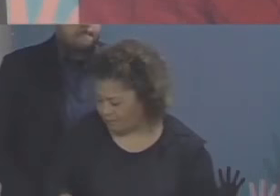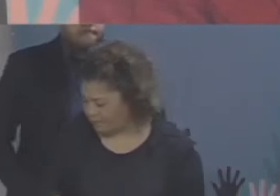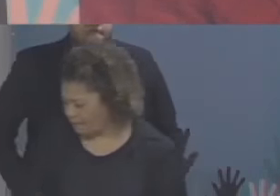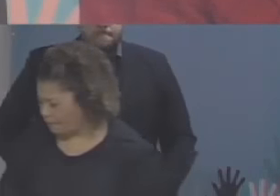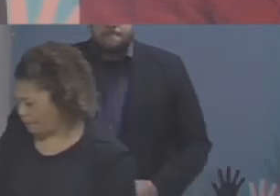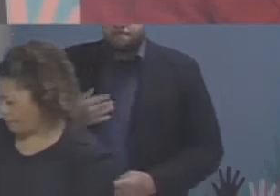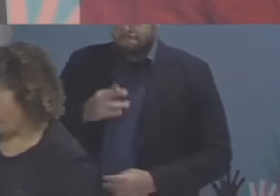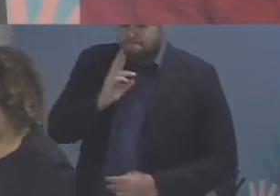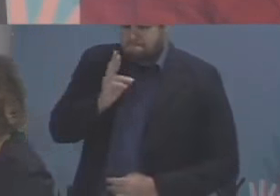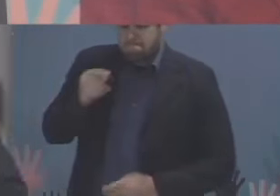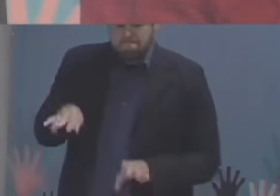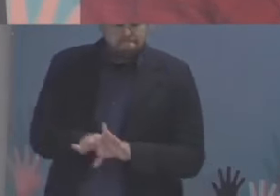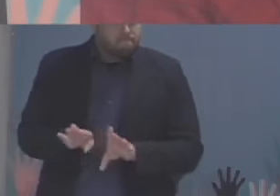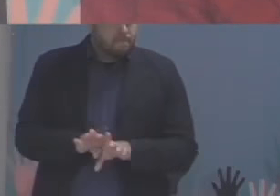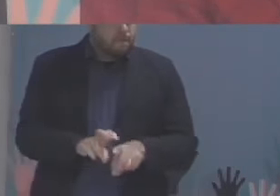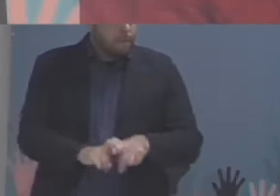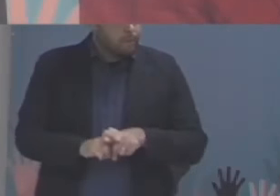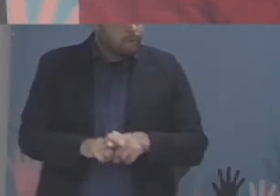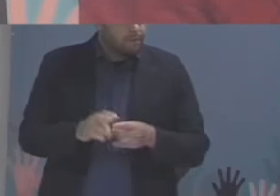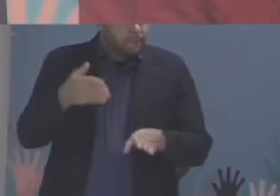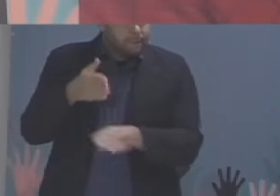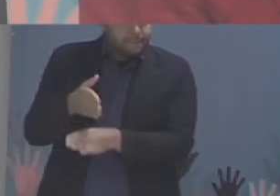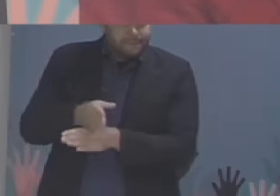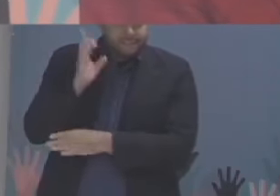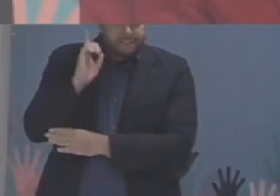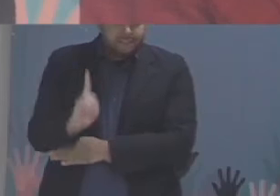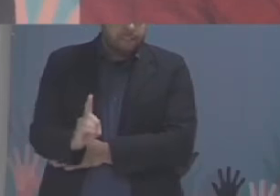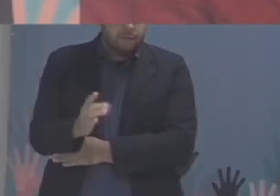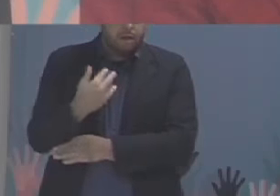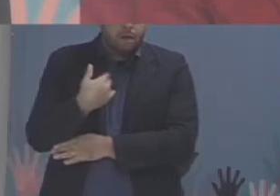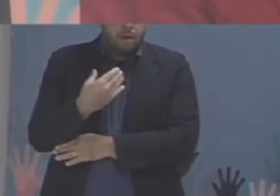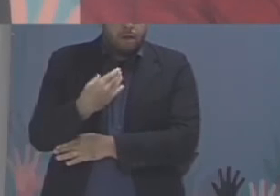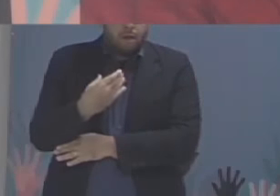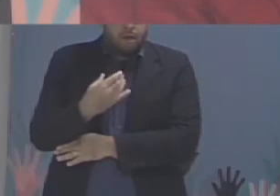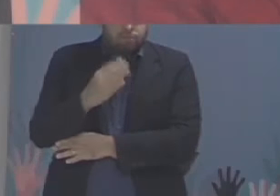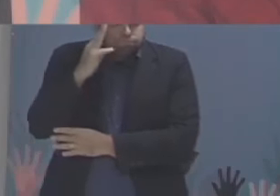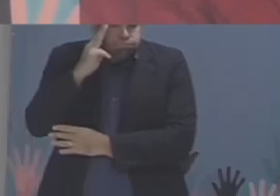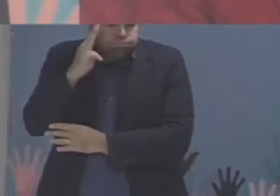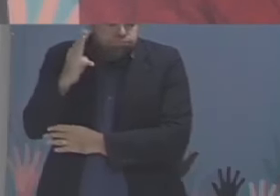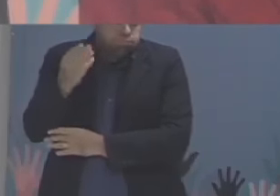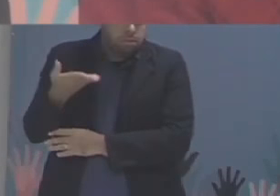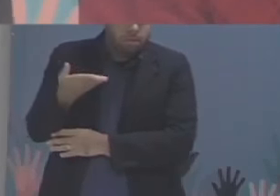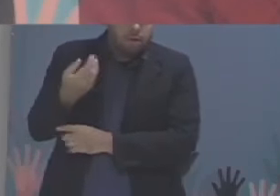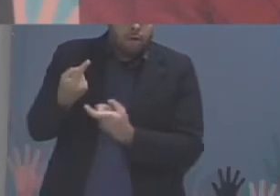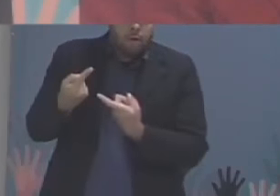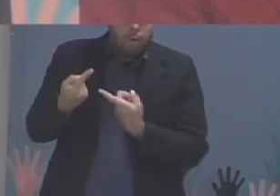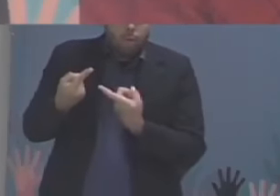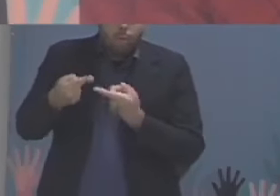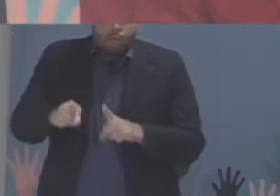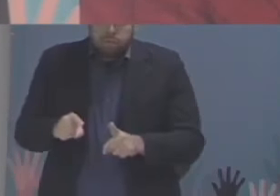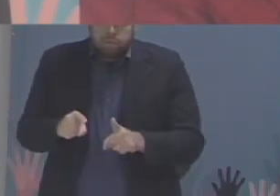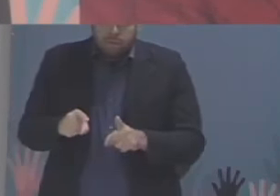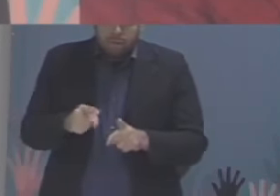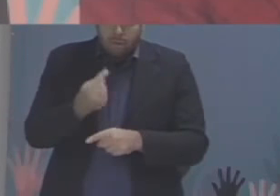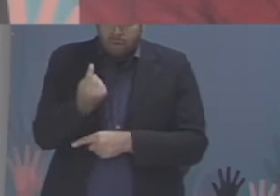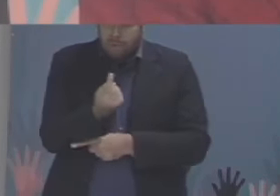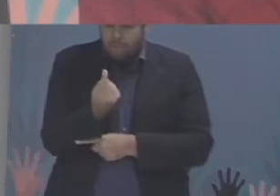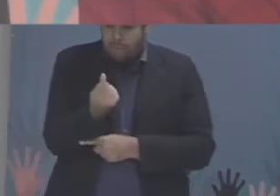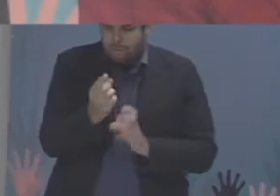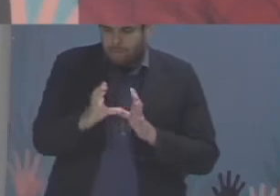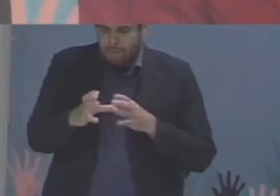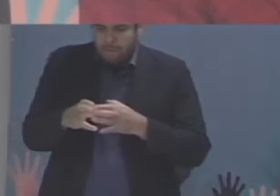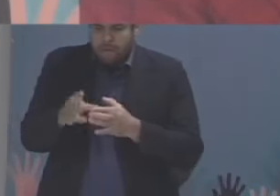também. Mas a participação direta é uma das formas principais de combater o isolacionismo